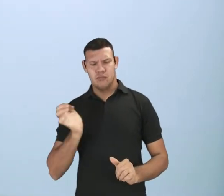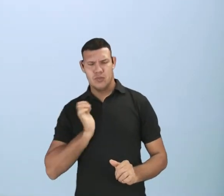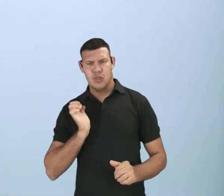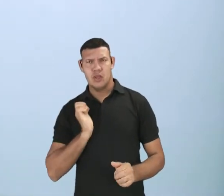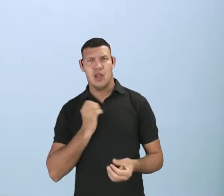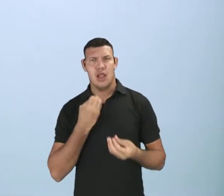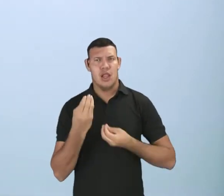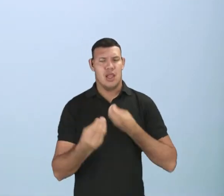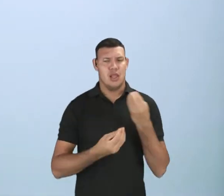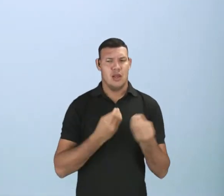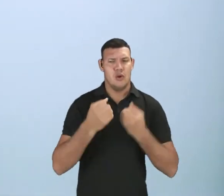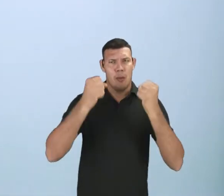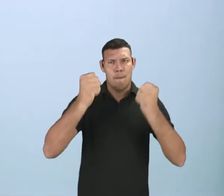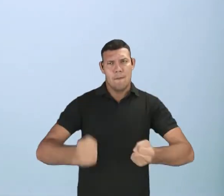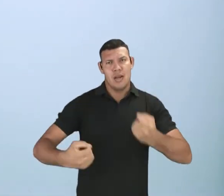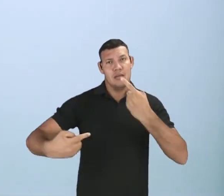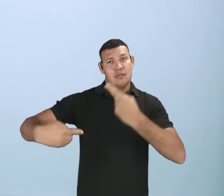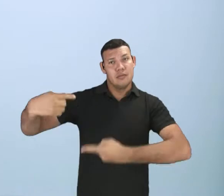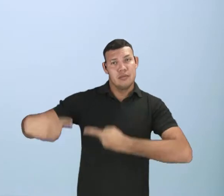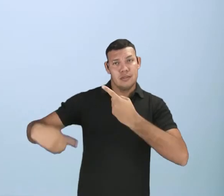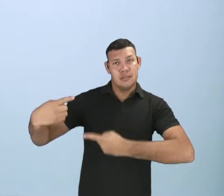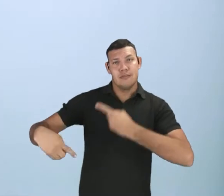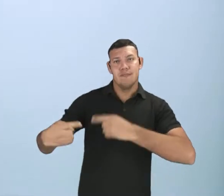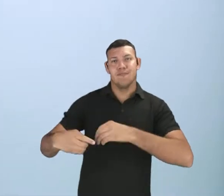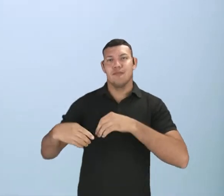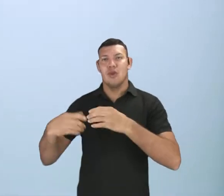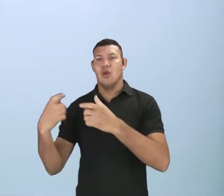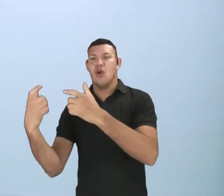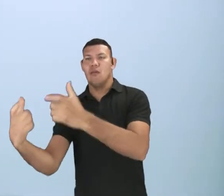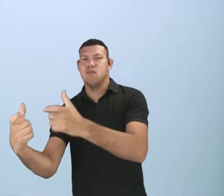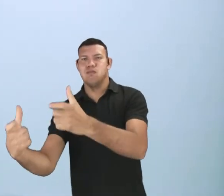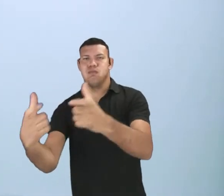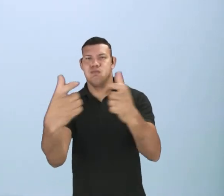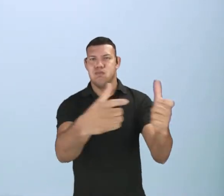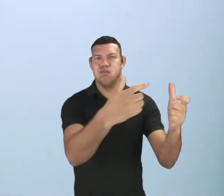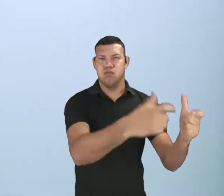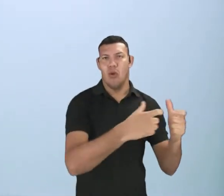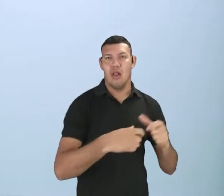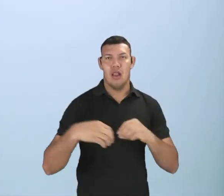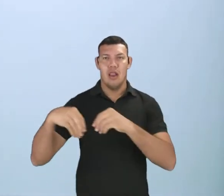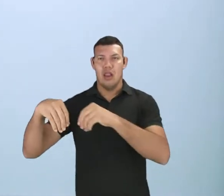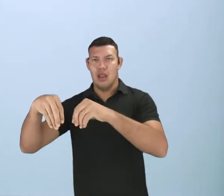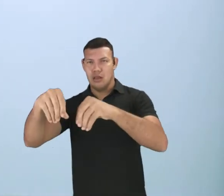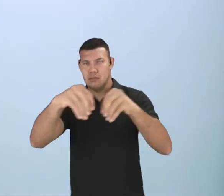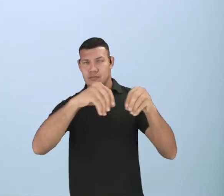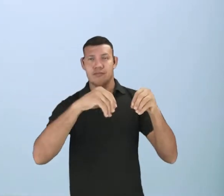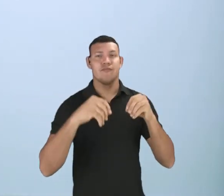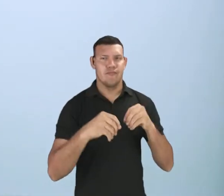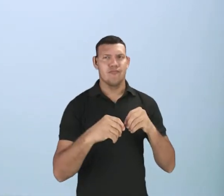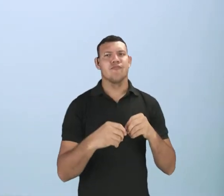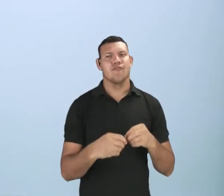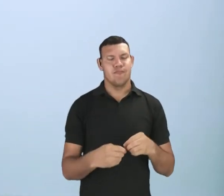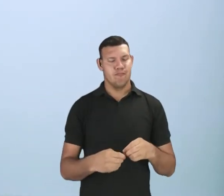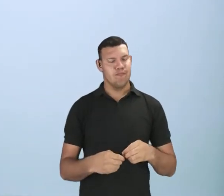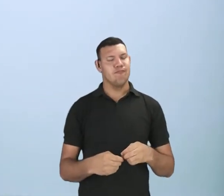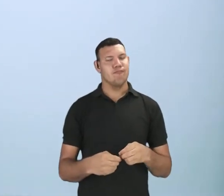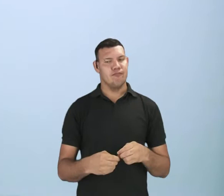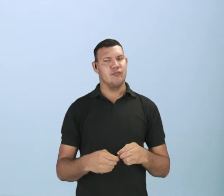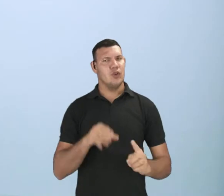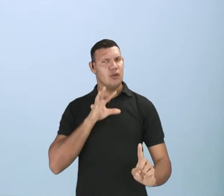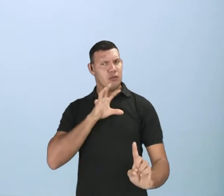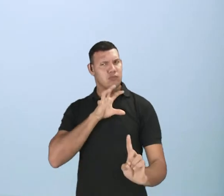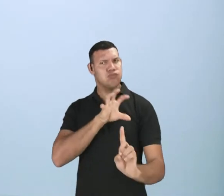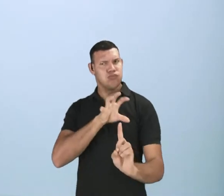O poder político e também as terras. Então, ela vai dominar também o